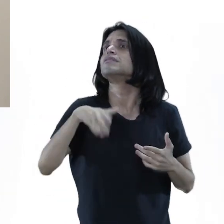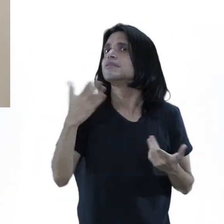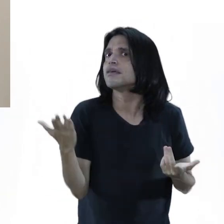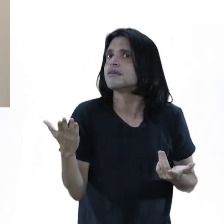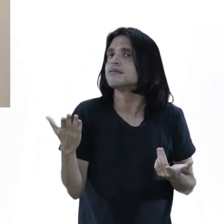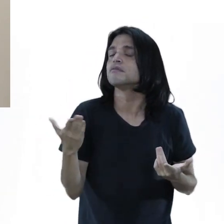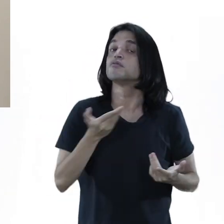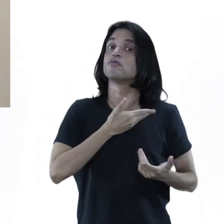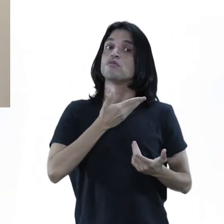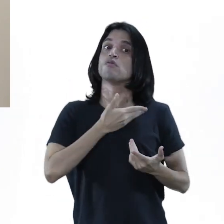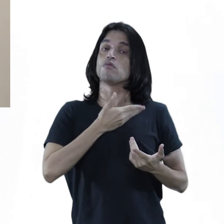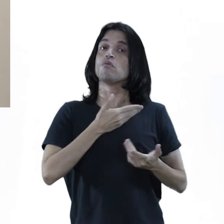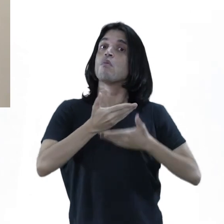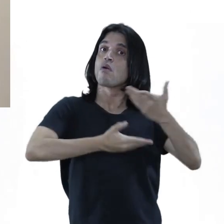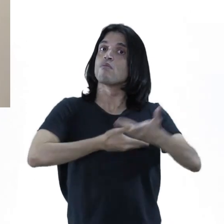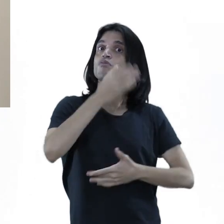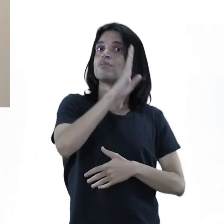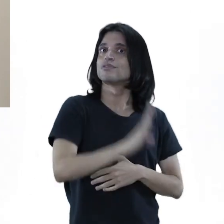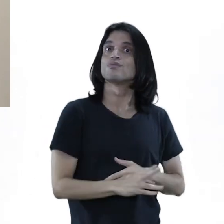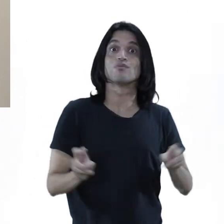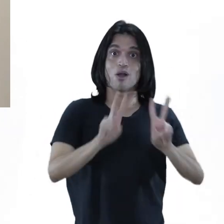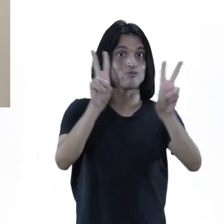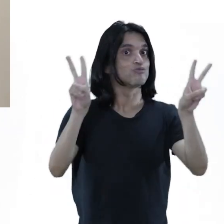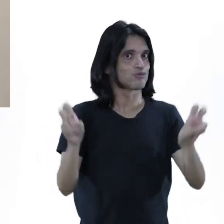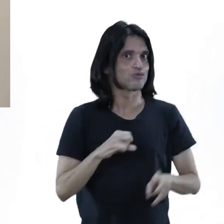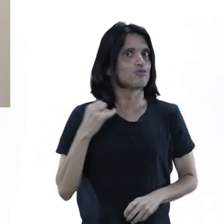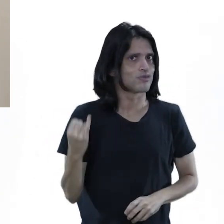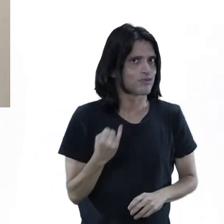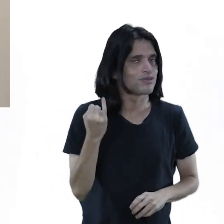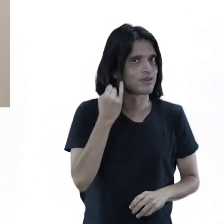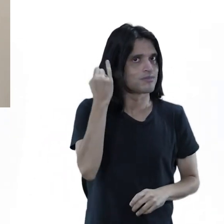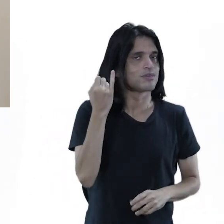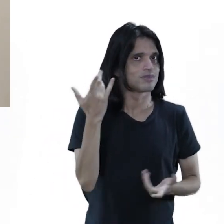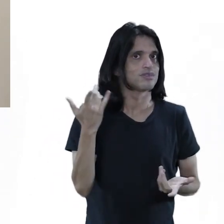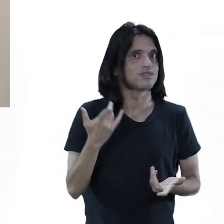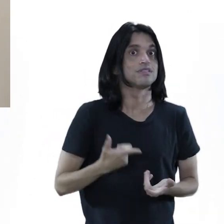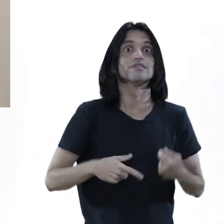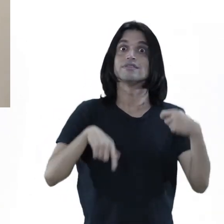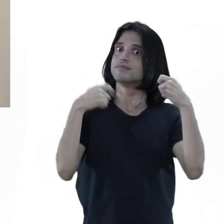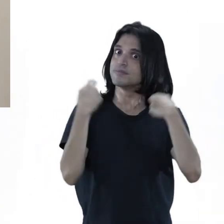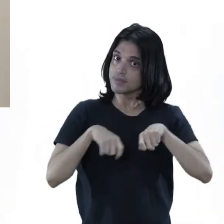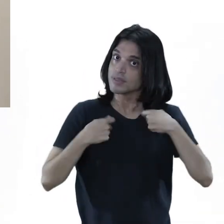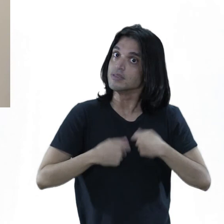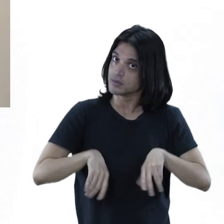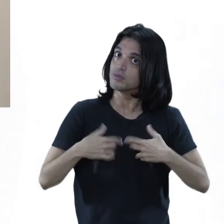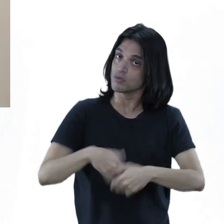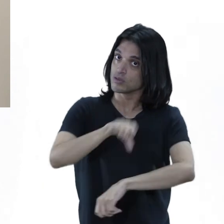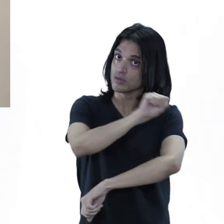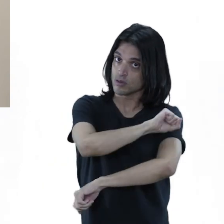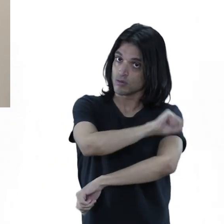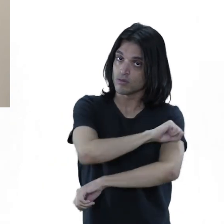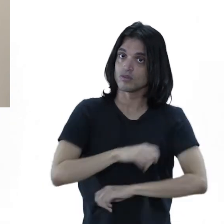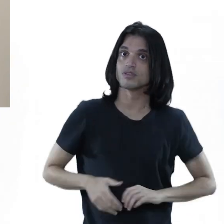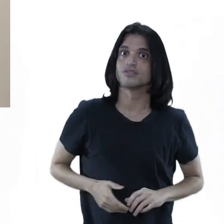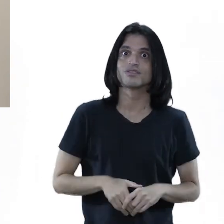o verdadeiro parceiro do Brasil. Galera, mais um assunto muito importante, mas um assunto extremamente necessário para o 8º